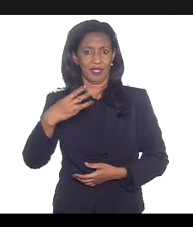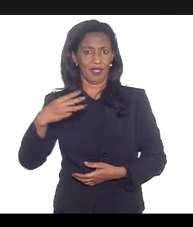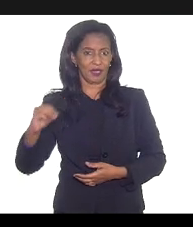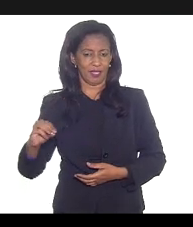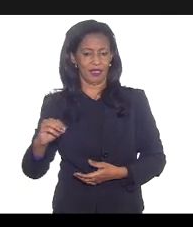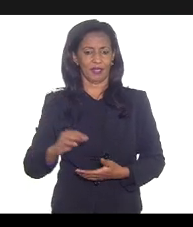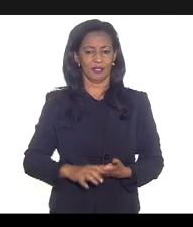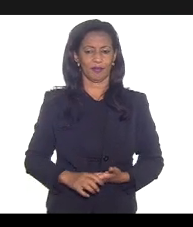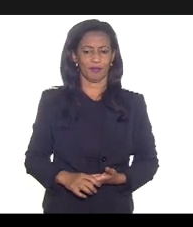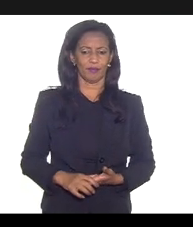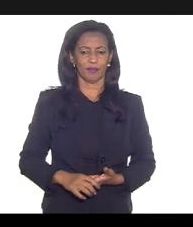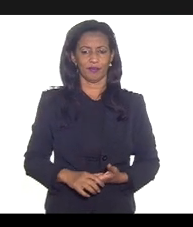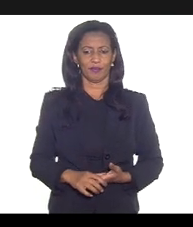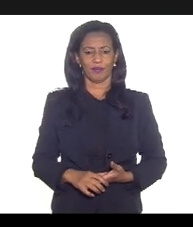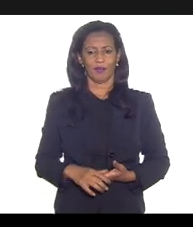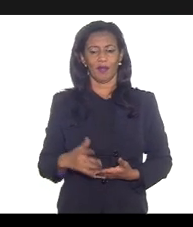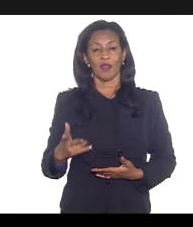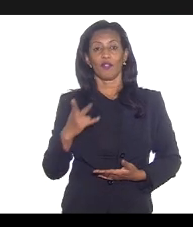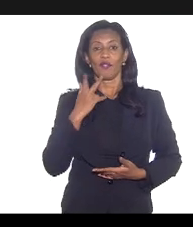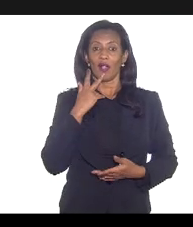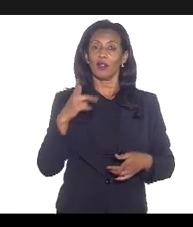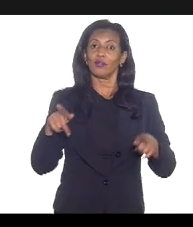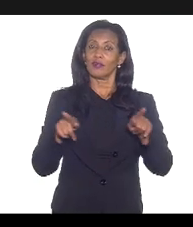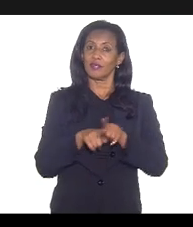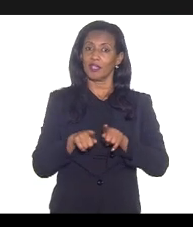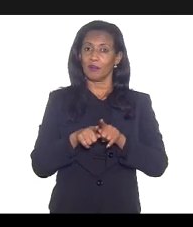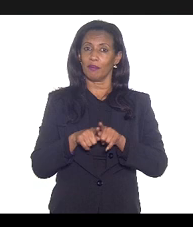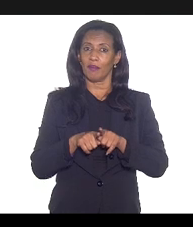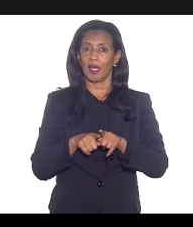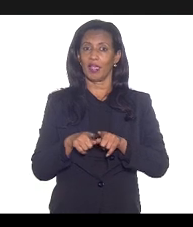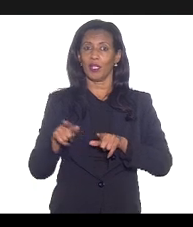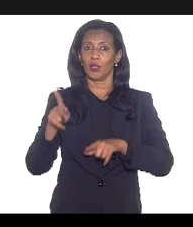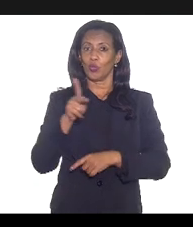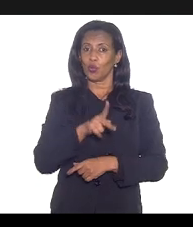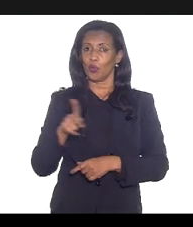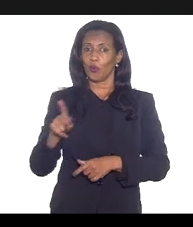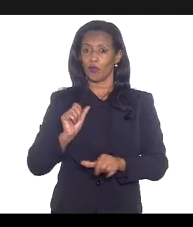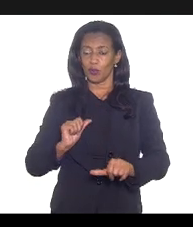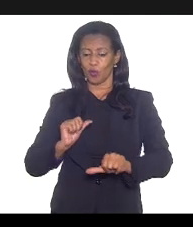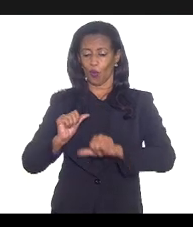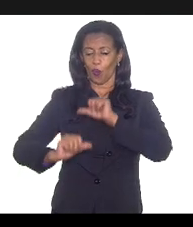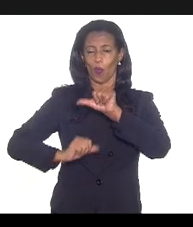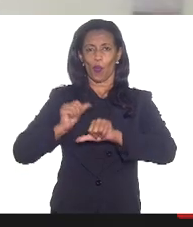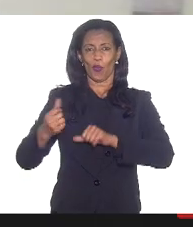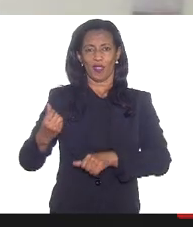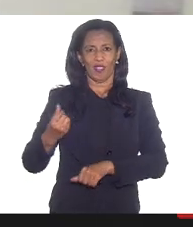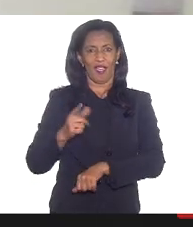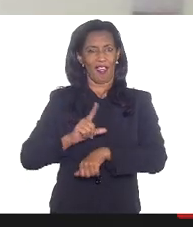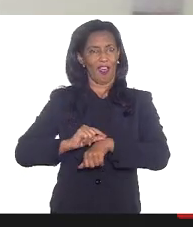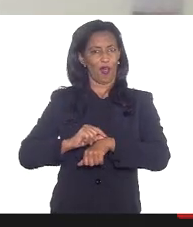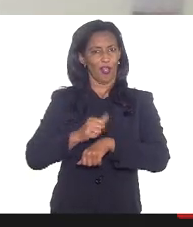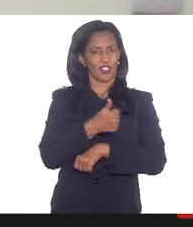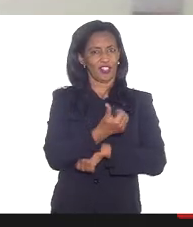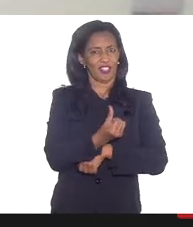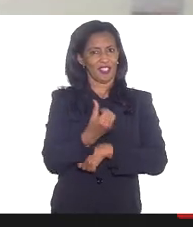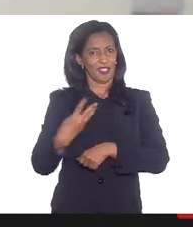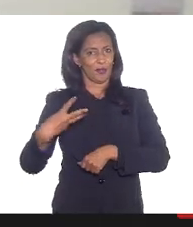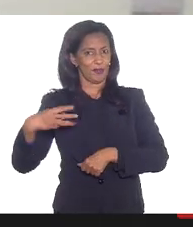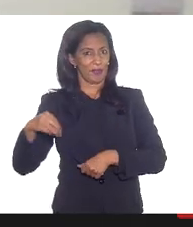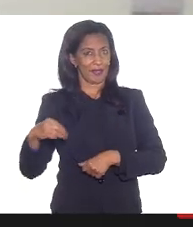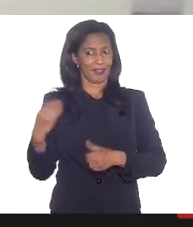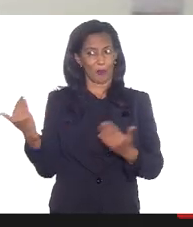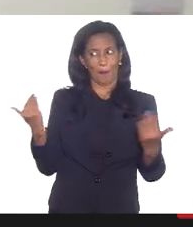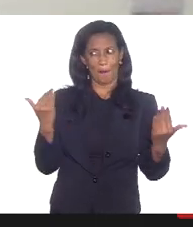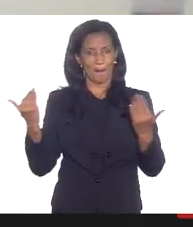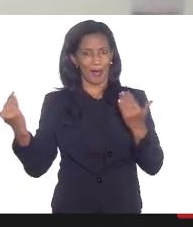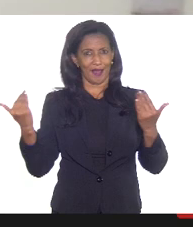a possibilidade do professor ampliar sua carga horária de 16 para 30 horas. Então, a gente ainda está, inclusive, conversando aqui, eu estou em